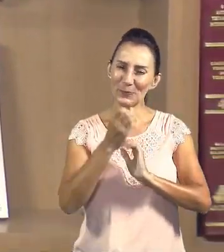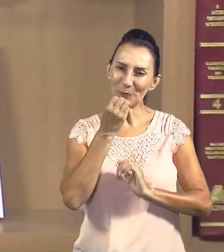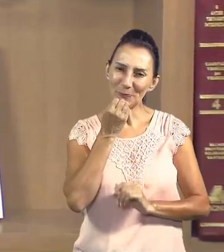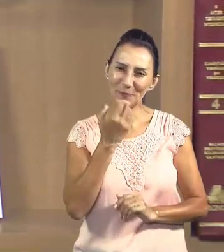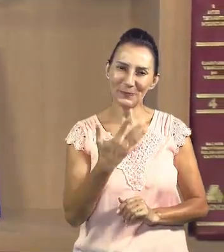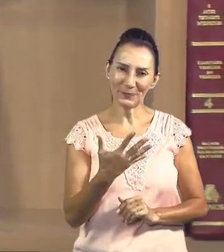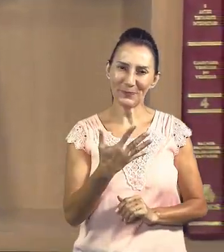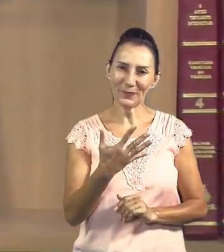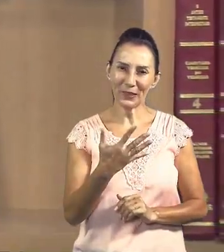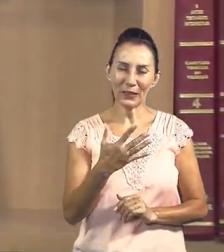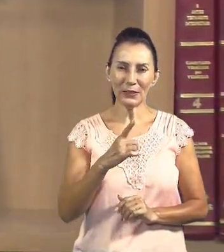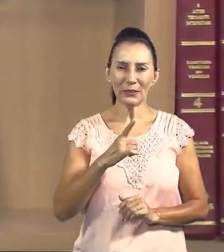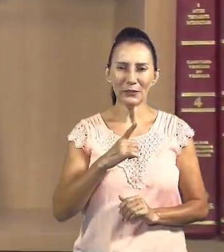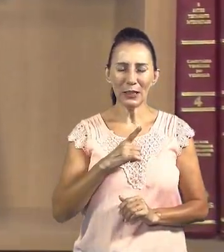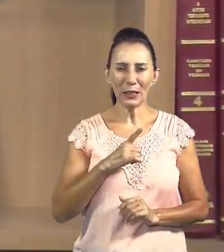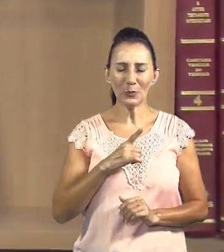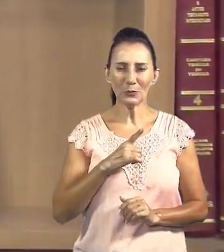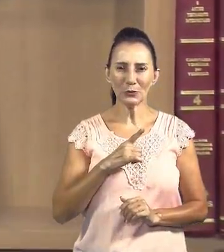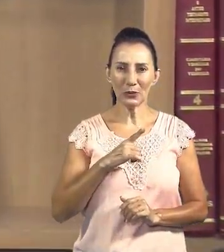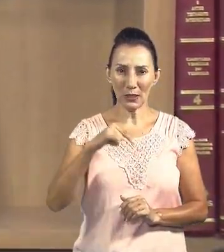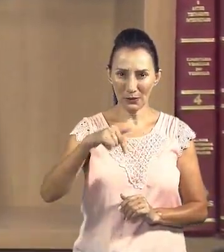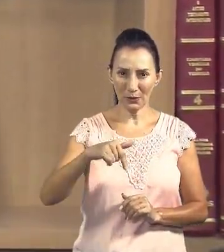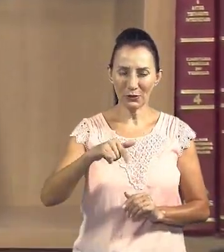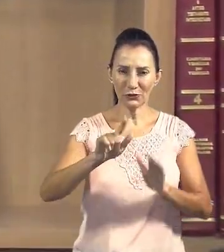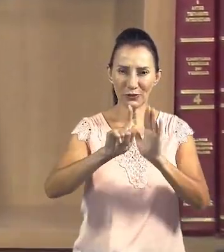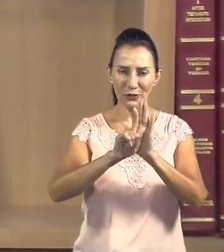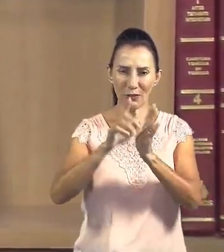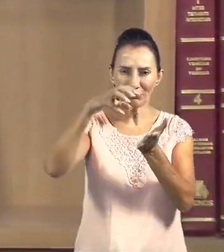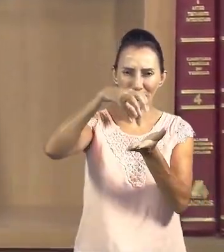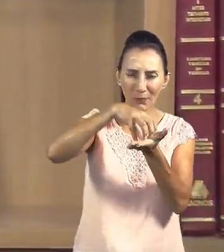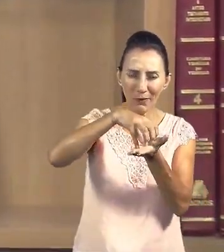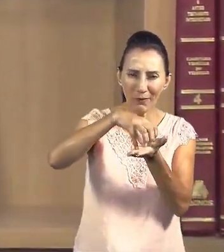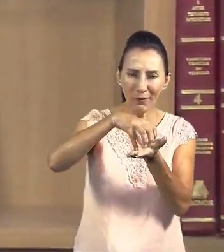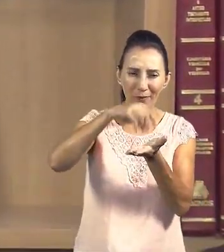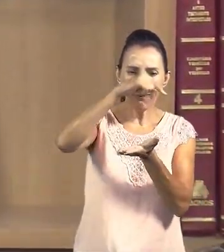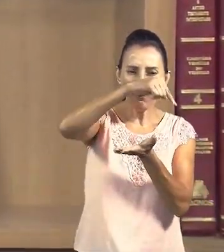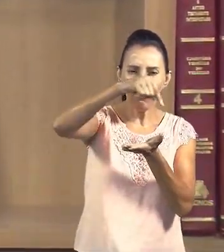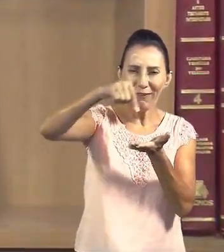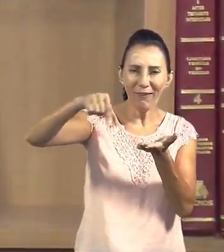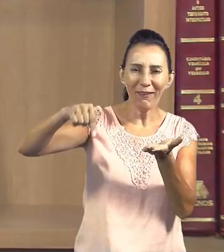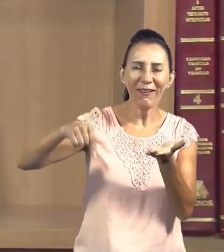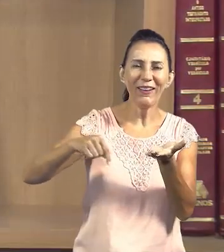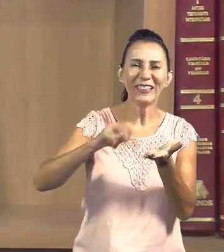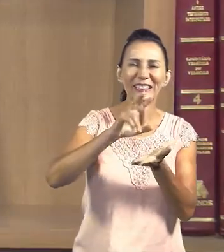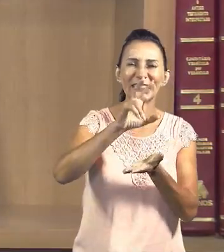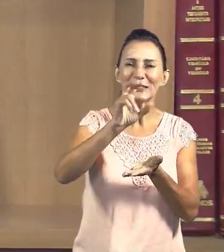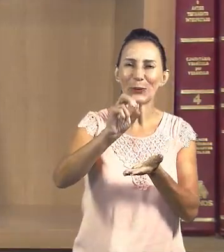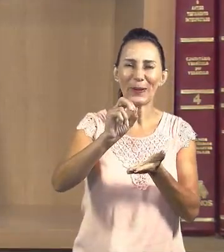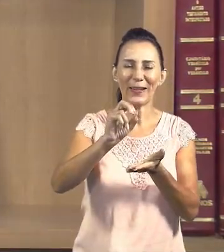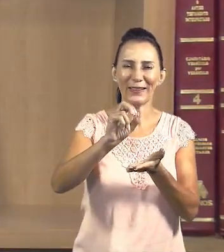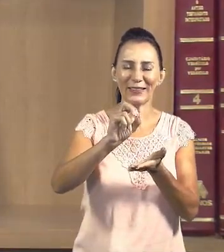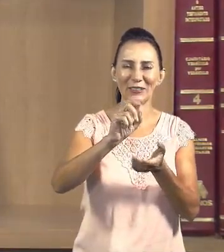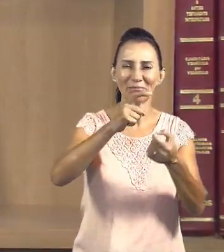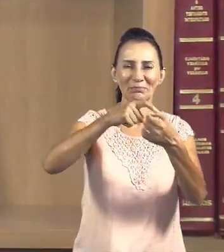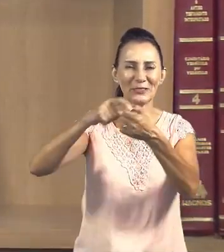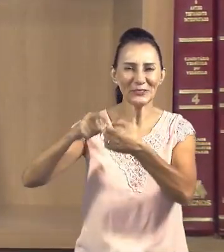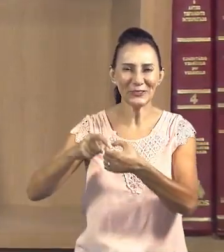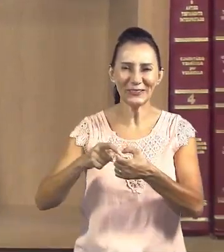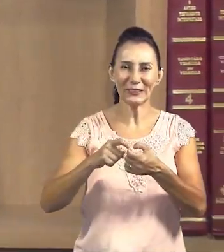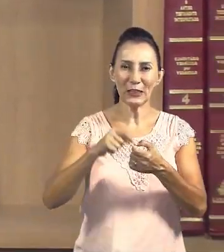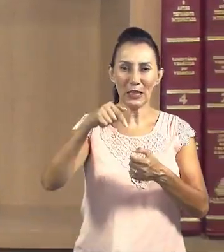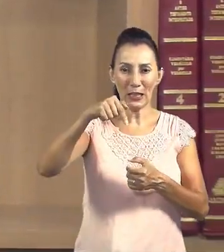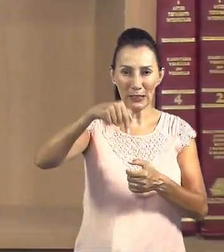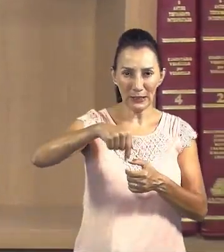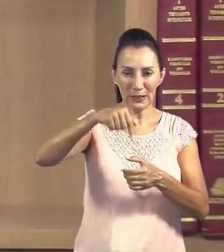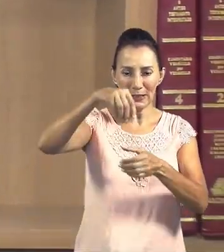bom. Nós temos 50 missões espalhadas, né, extensões da igreja, dentro de Belo Horizonte e